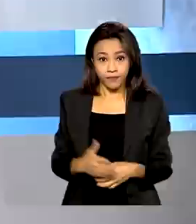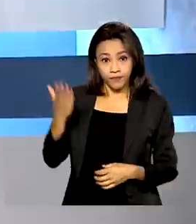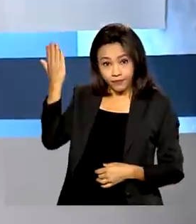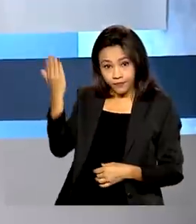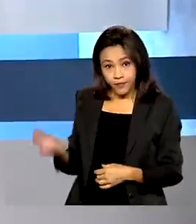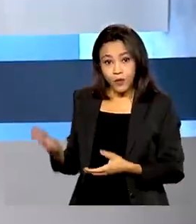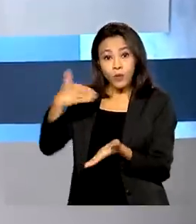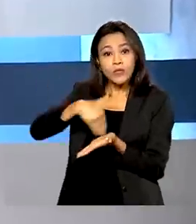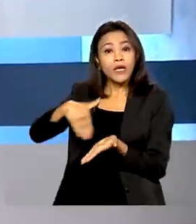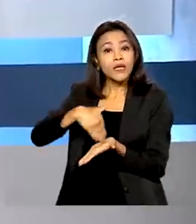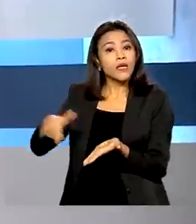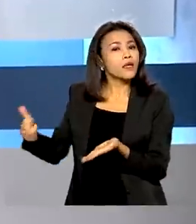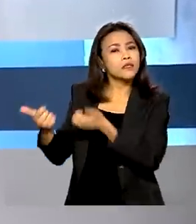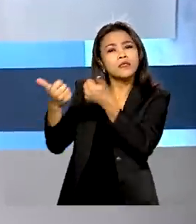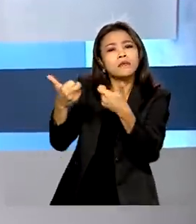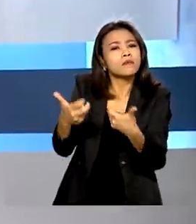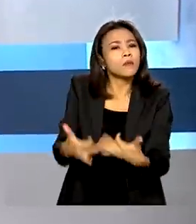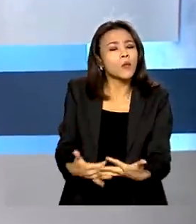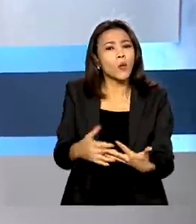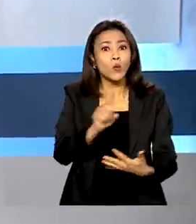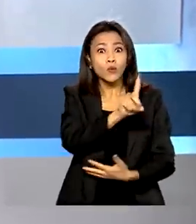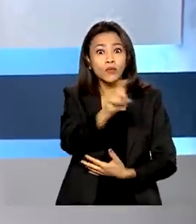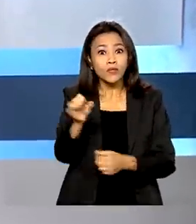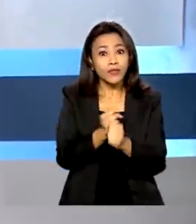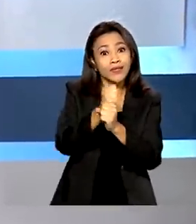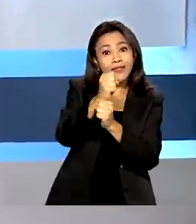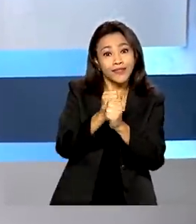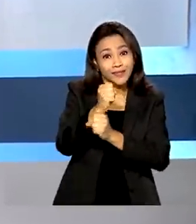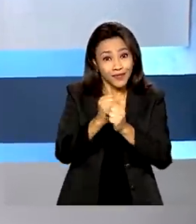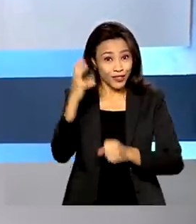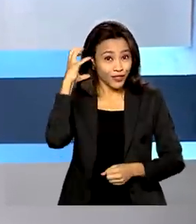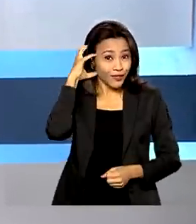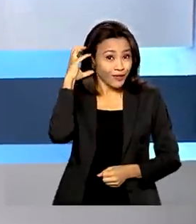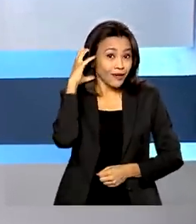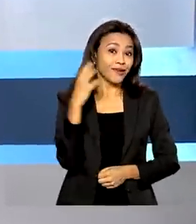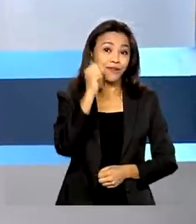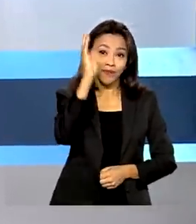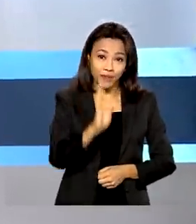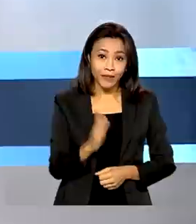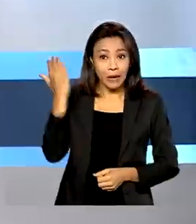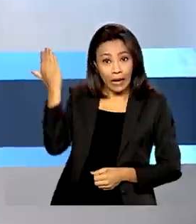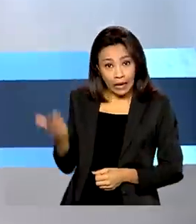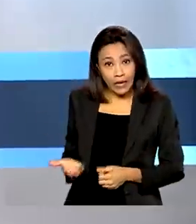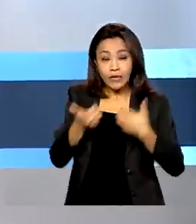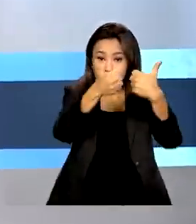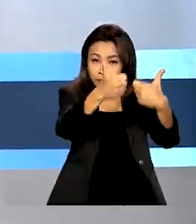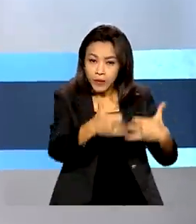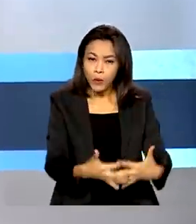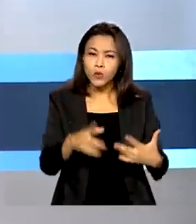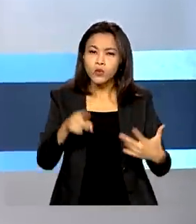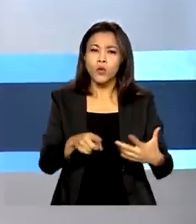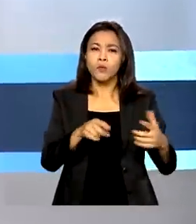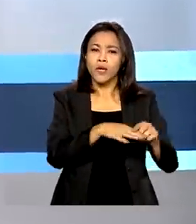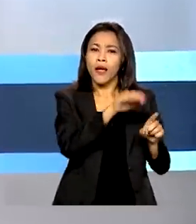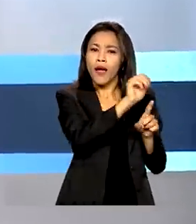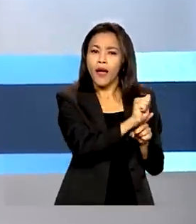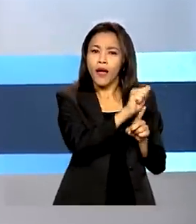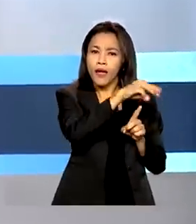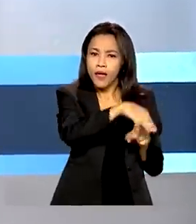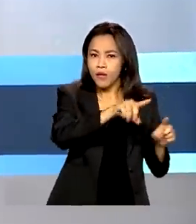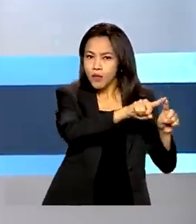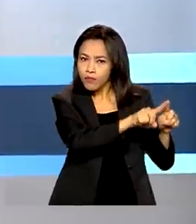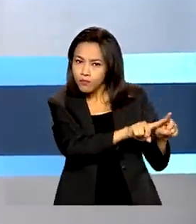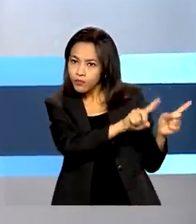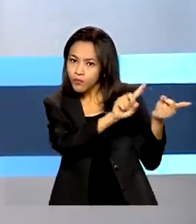das Comunicações falou sobre os 100 anos de rádio no Brasil. Ele também comentou a migração de emissoras da rádio AM